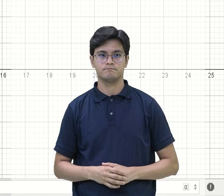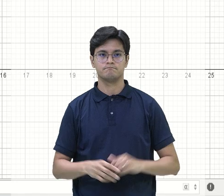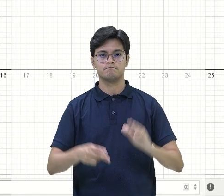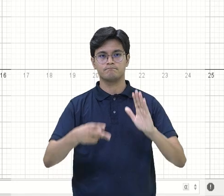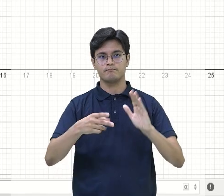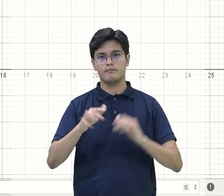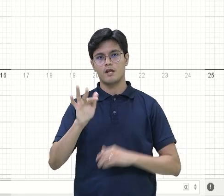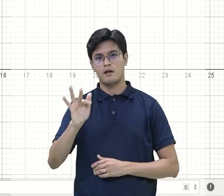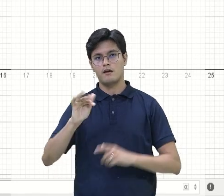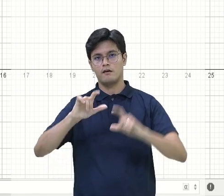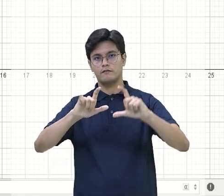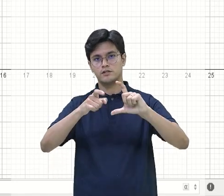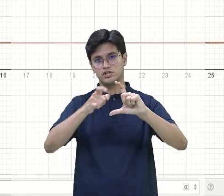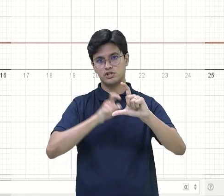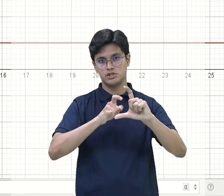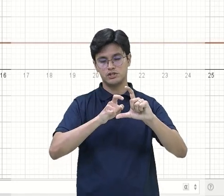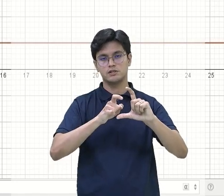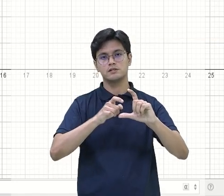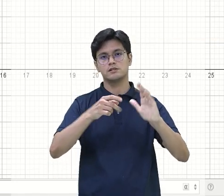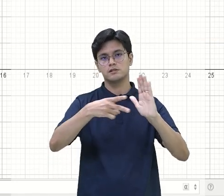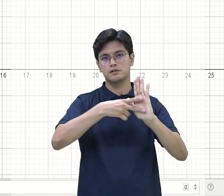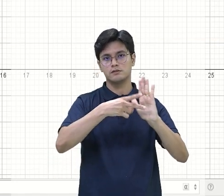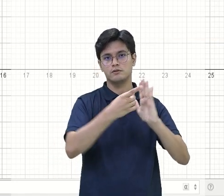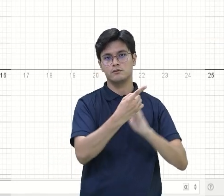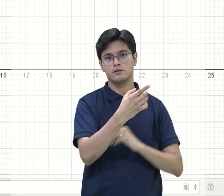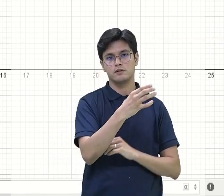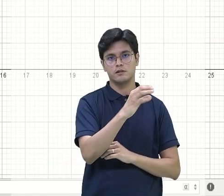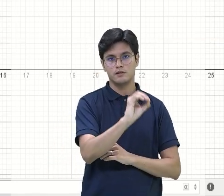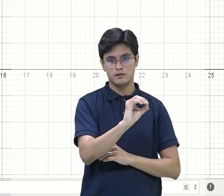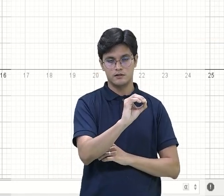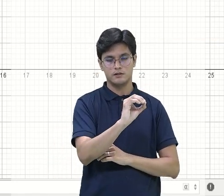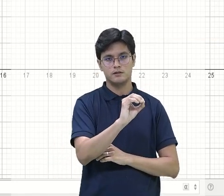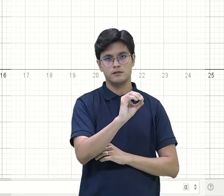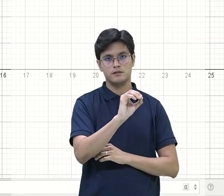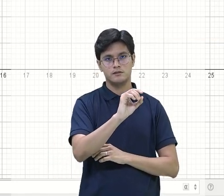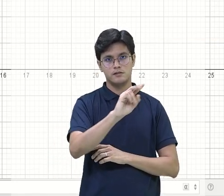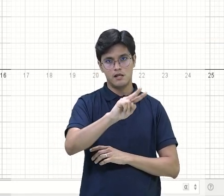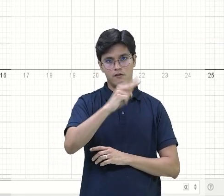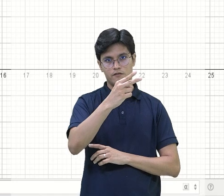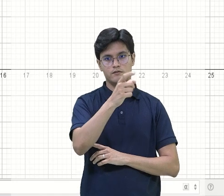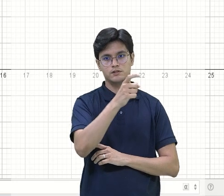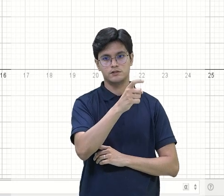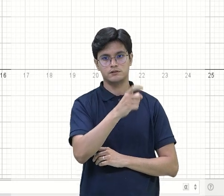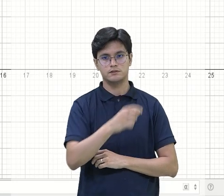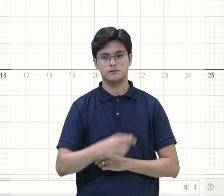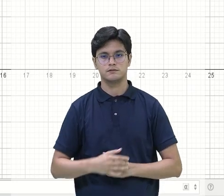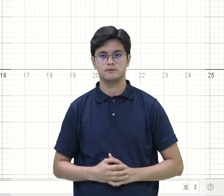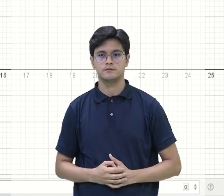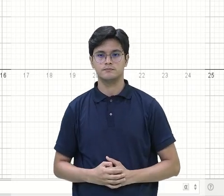igual a 10 elevado a x.